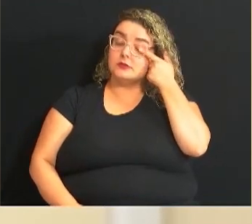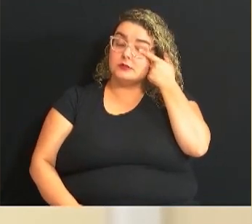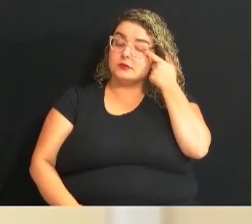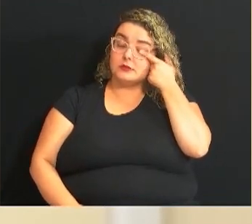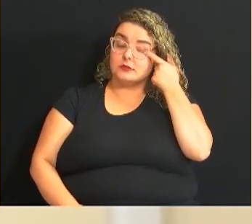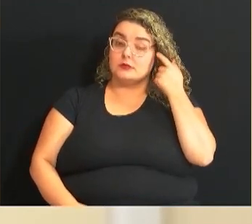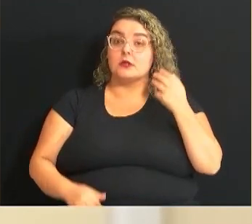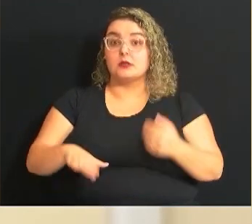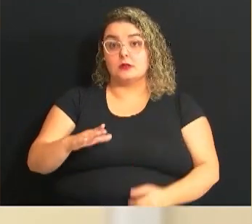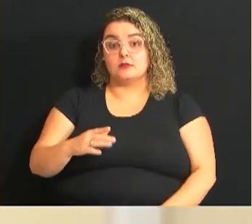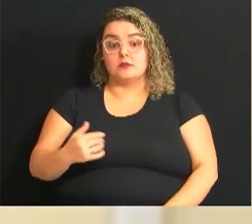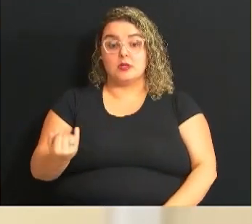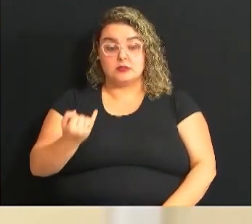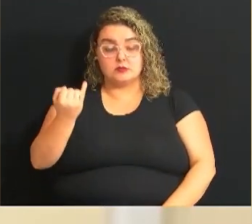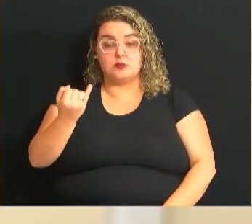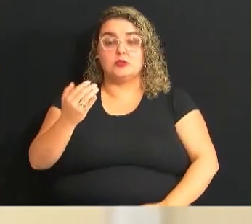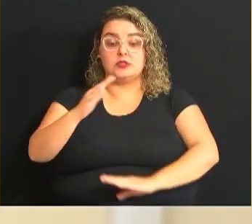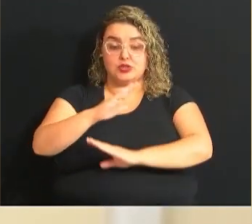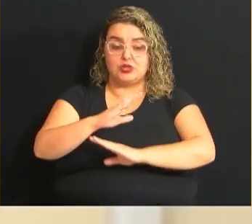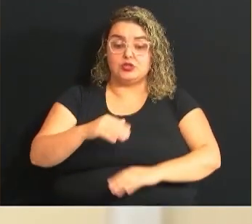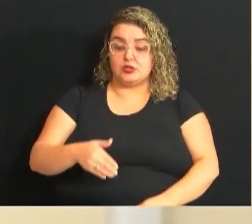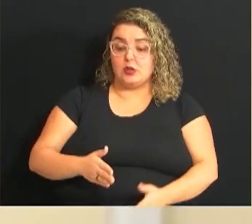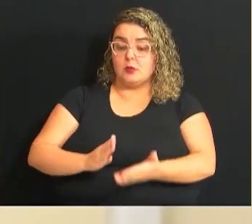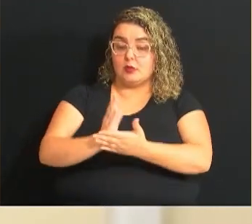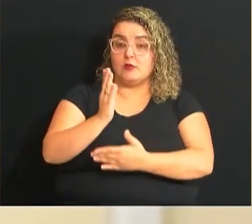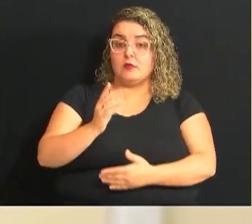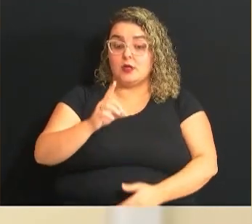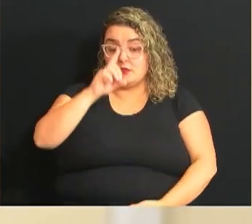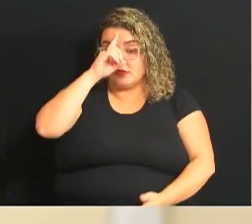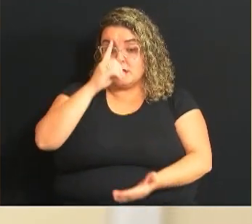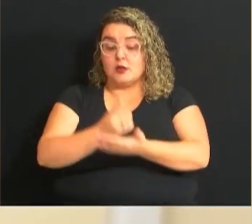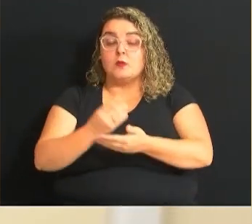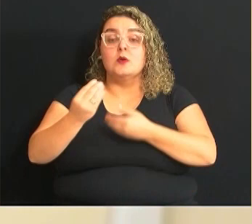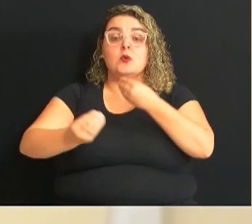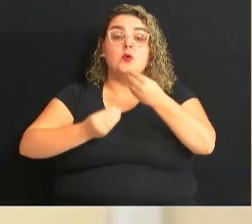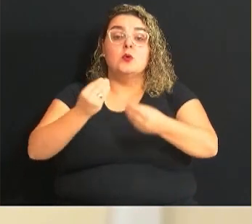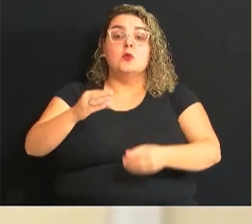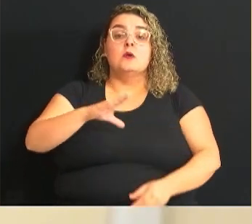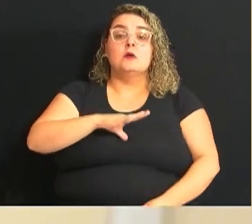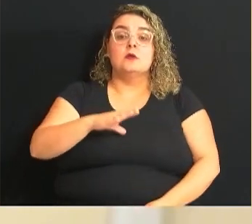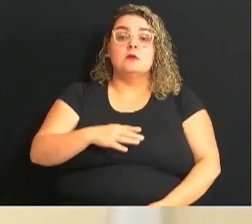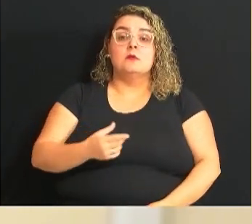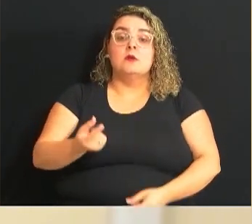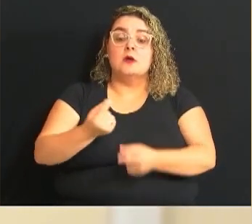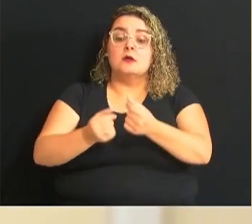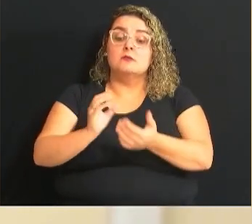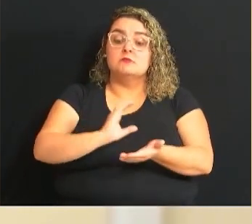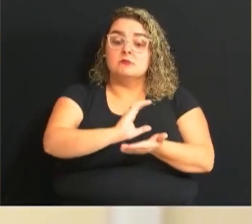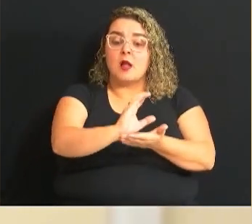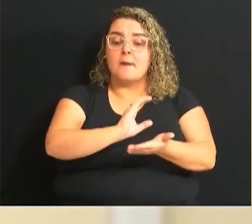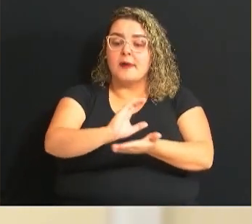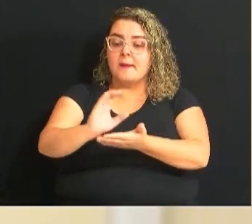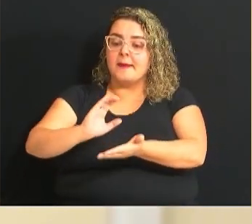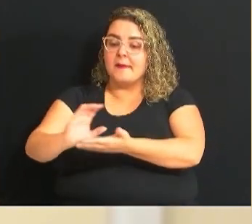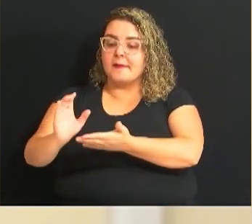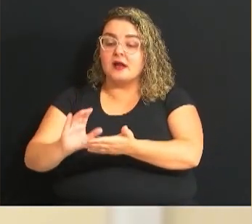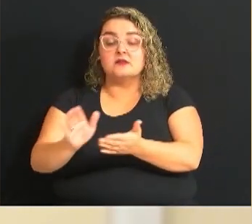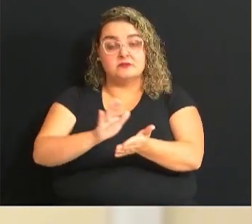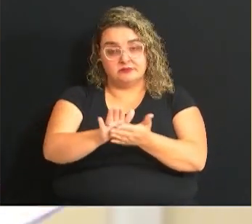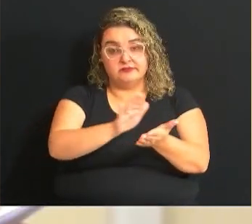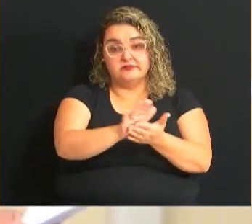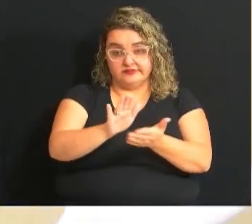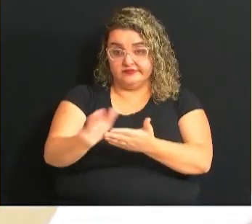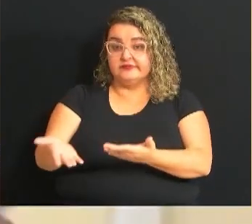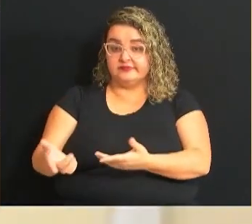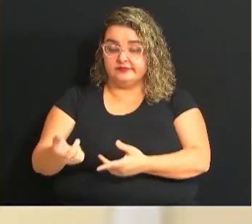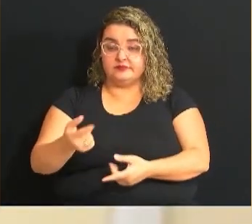tenha que aprovar, porque ela vai definir como Campinas vai aplicar, distribuir os recursos provenientes das receitas do